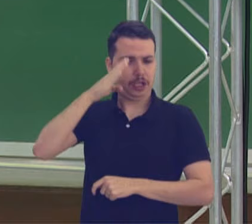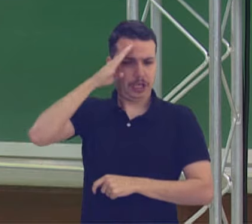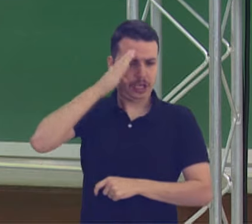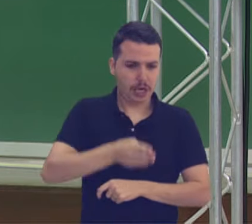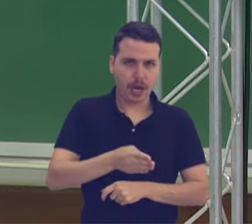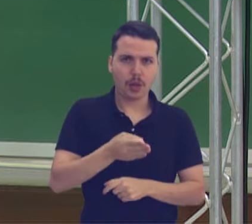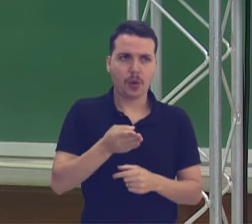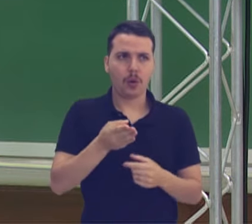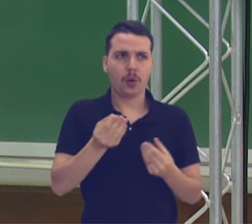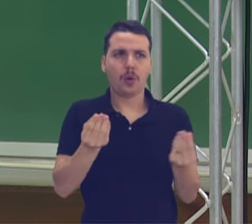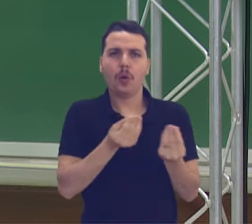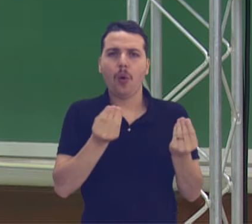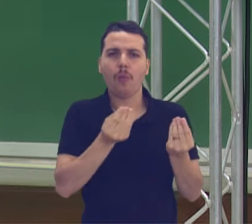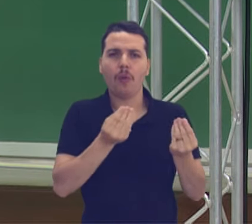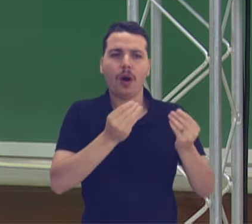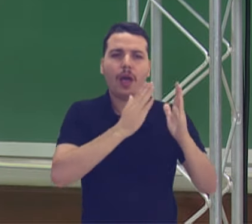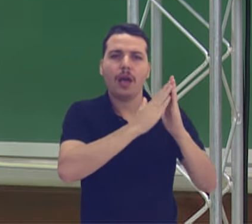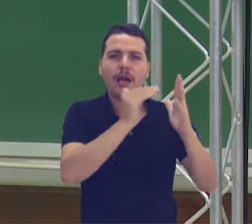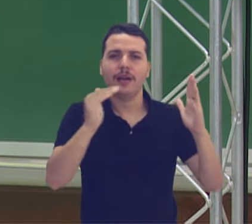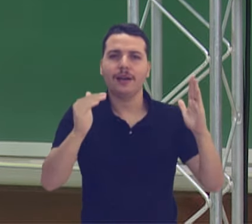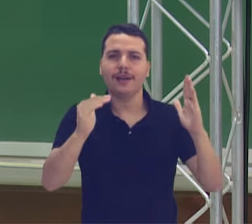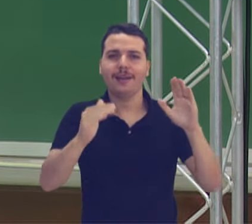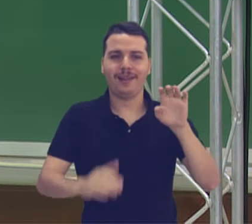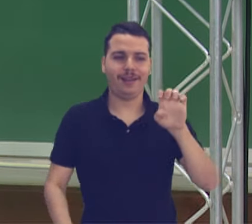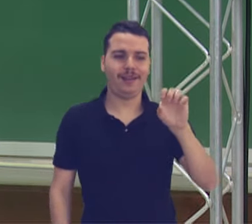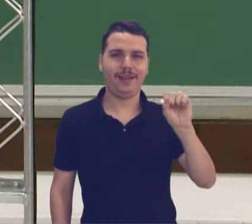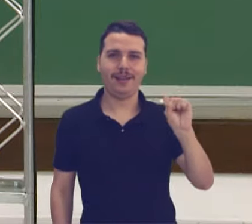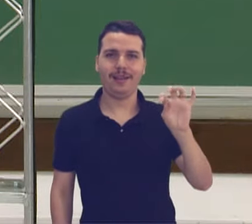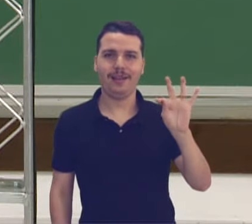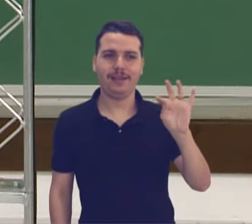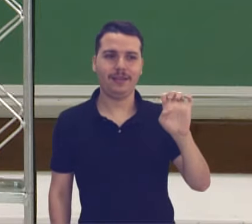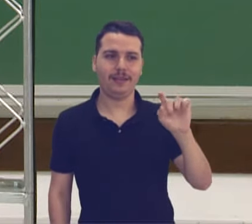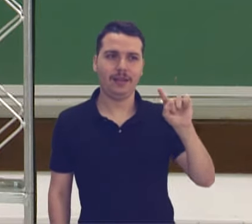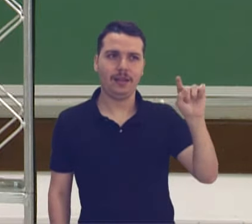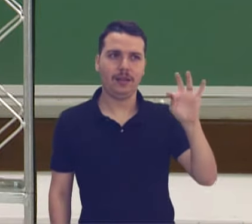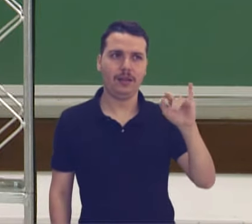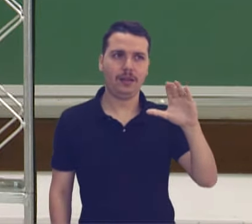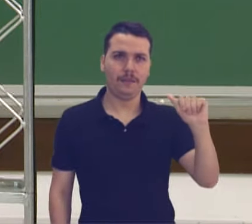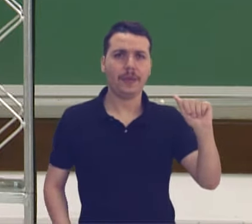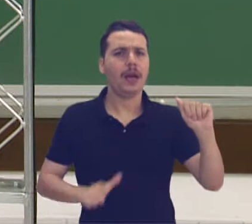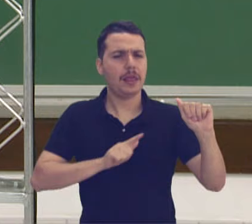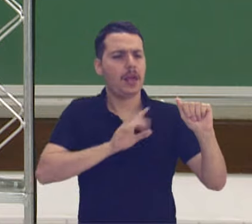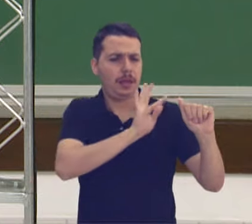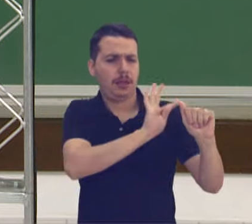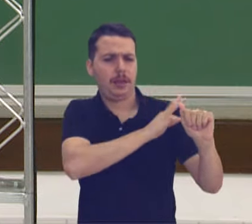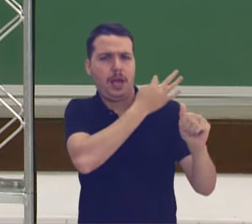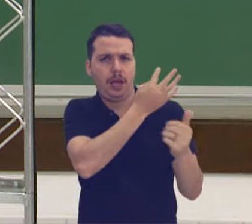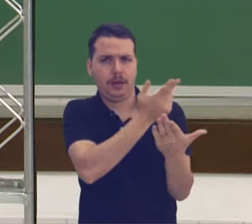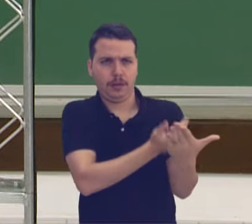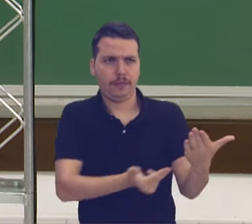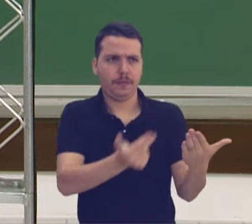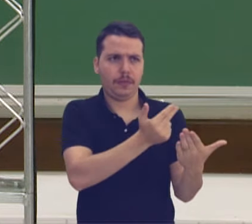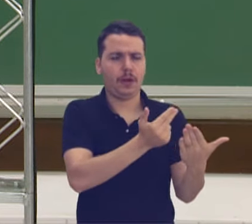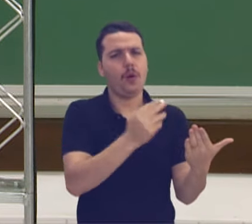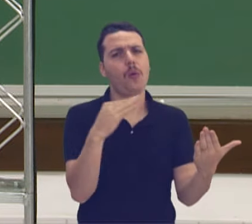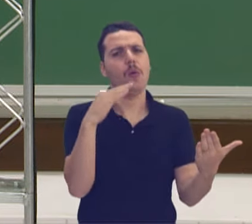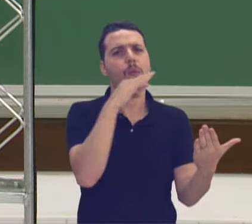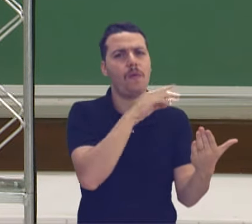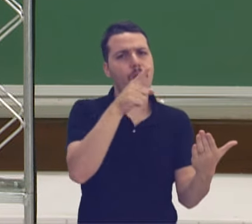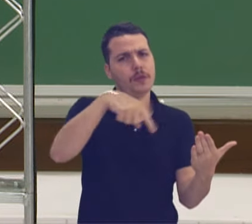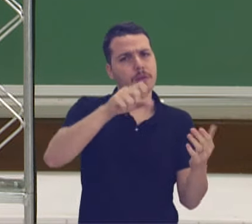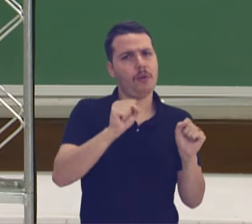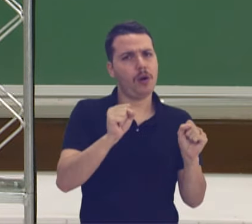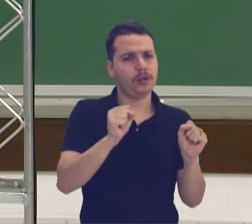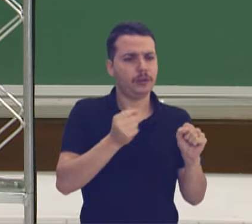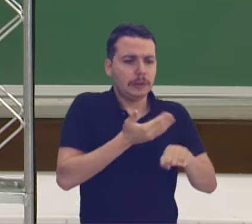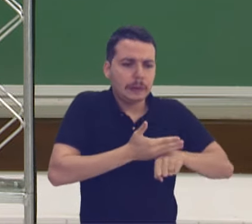nisso assim na questão estética direta exista coisa assim claro que existe a técnica do desenho e isso claro que vocês podem